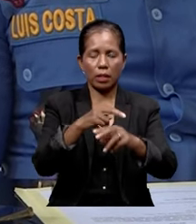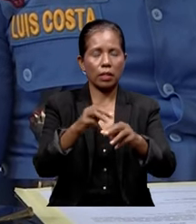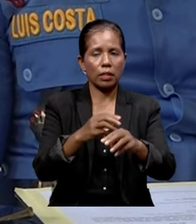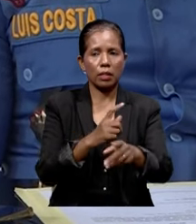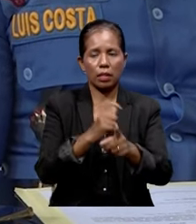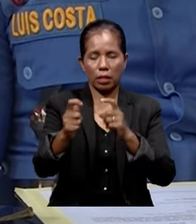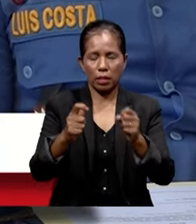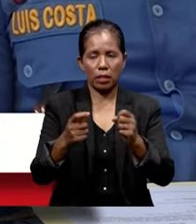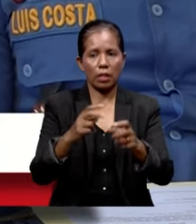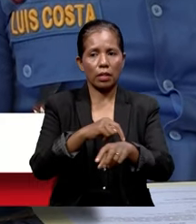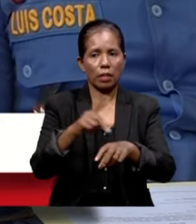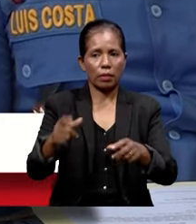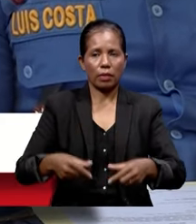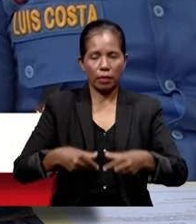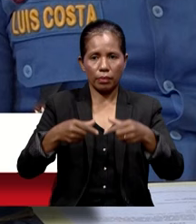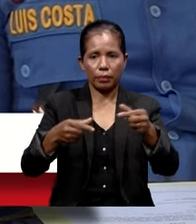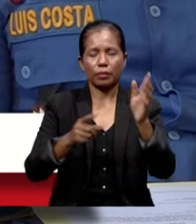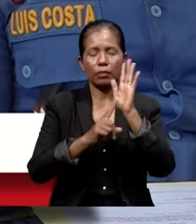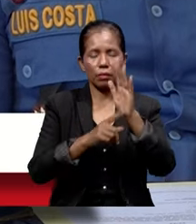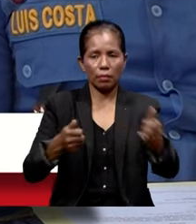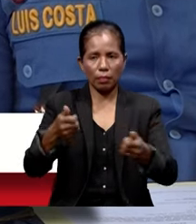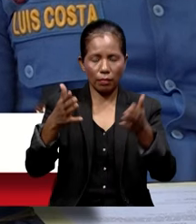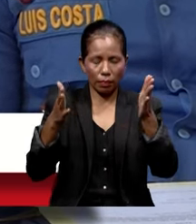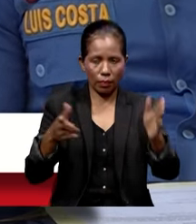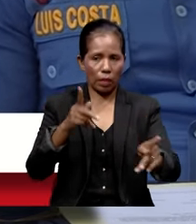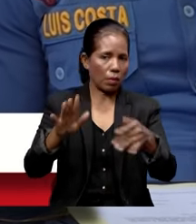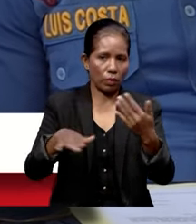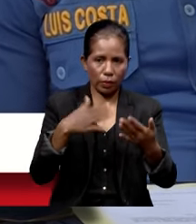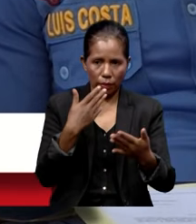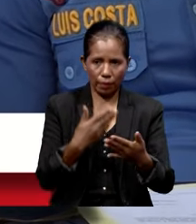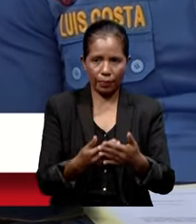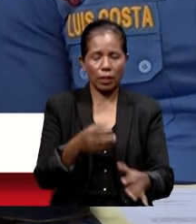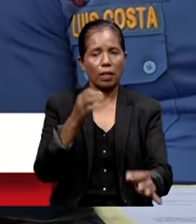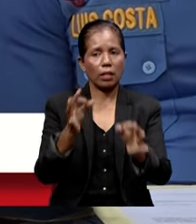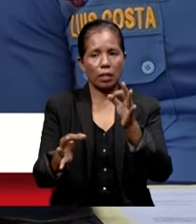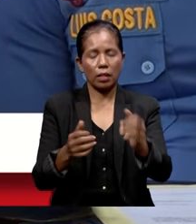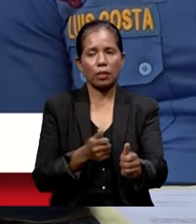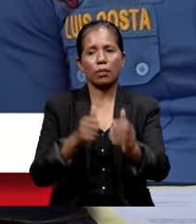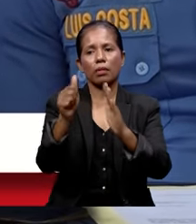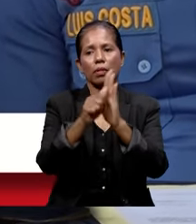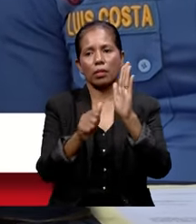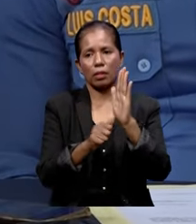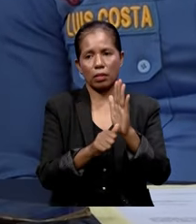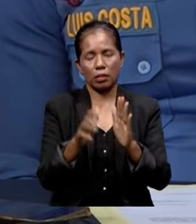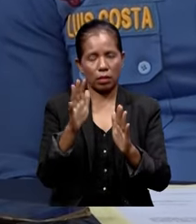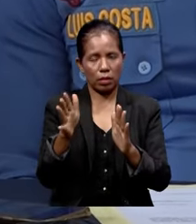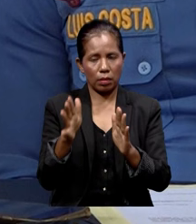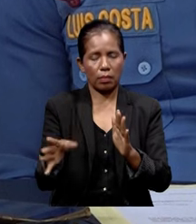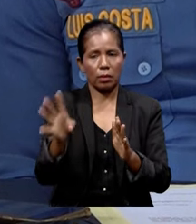liu-se meio e dané, forranou ba condutores no careta na em rototo, kata tuir artigo